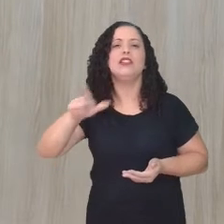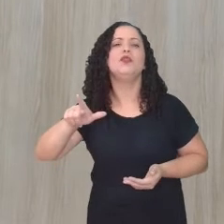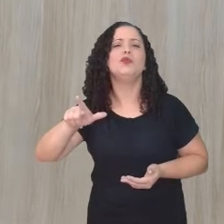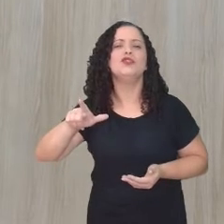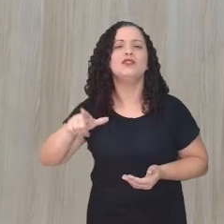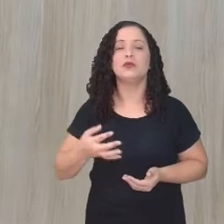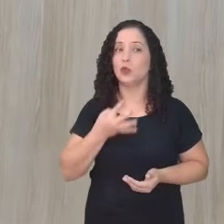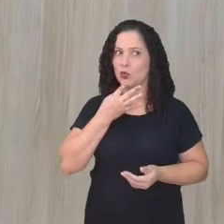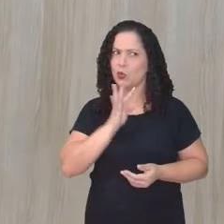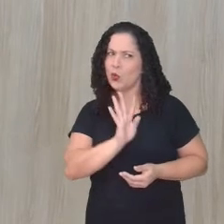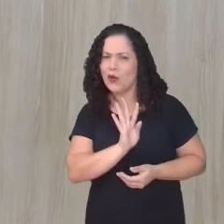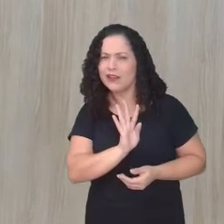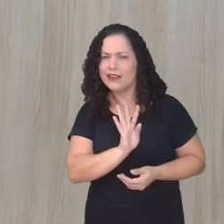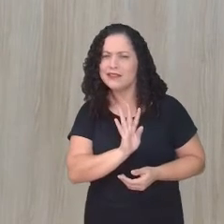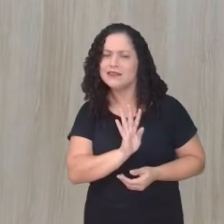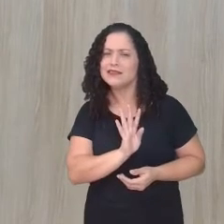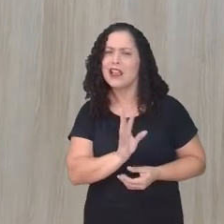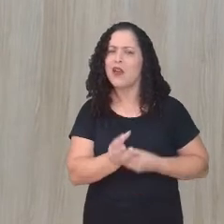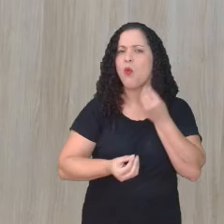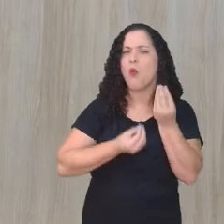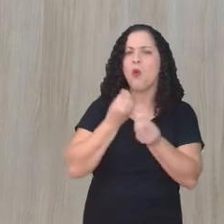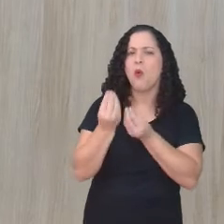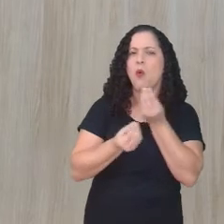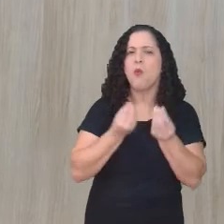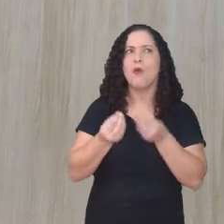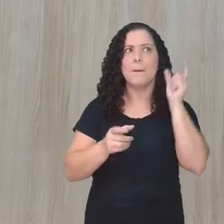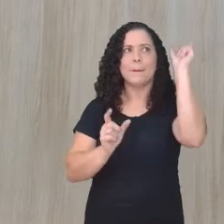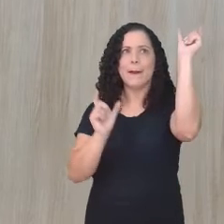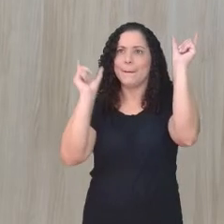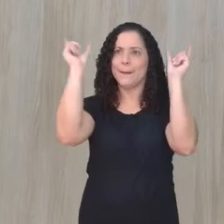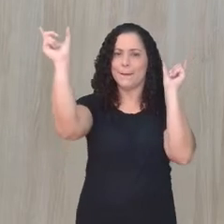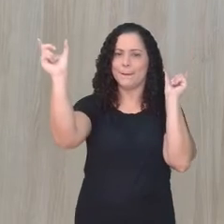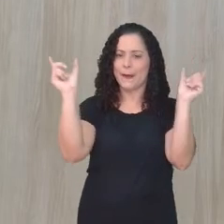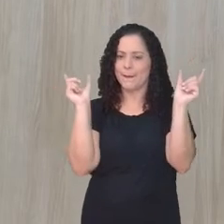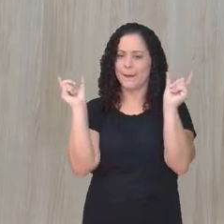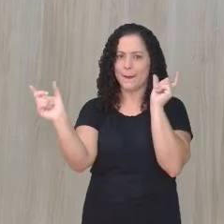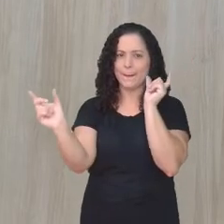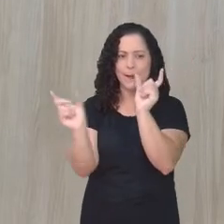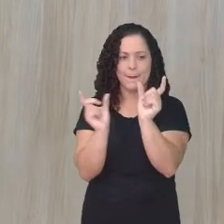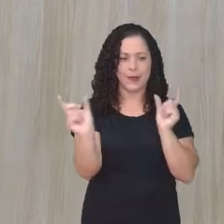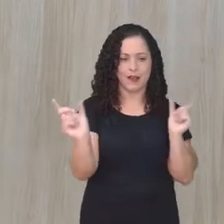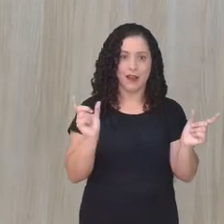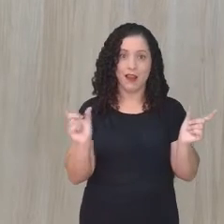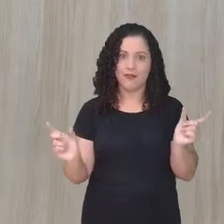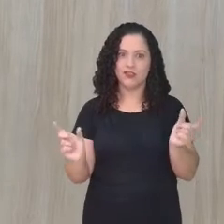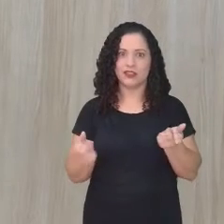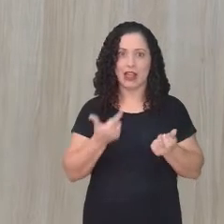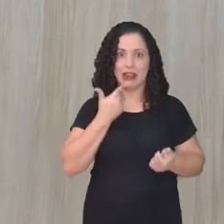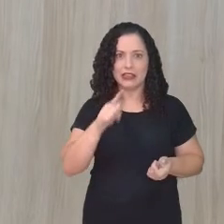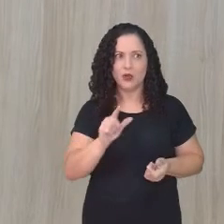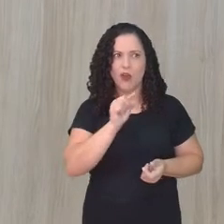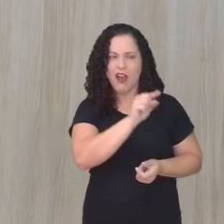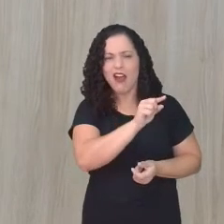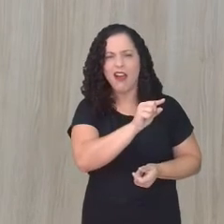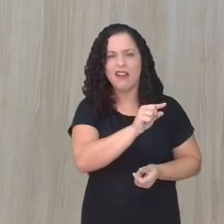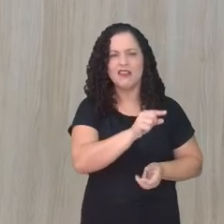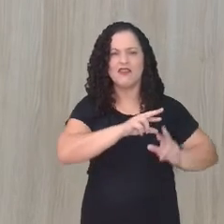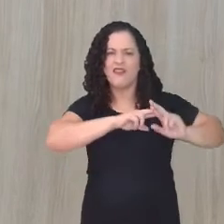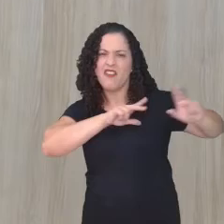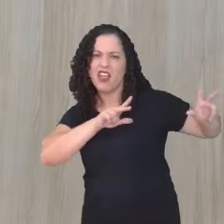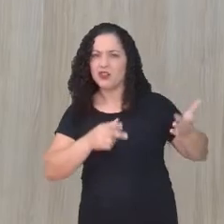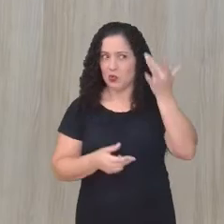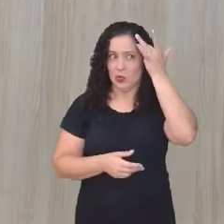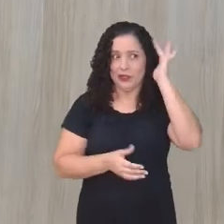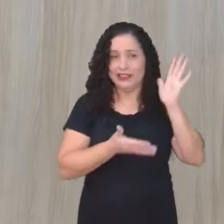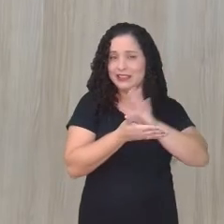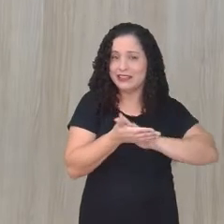não conhecermos o jogo de sinais, não é, estabelecido por aquela língua, nós não entendemos. Então,